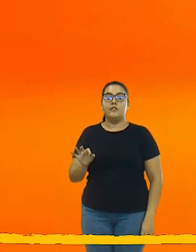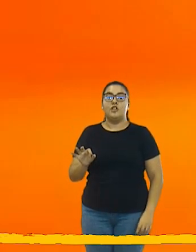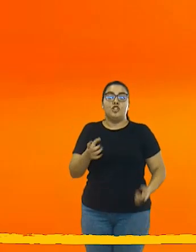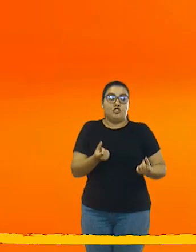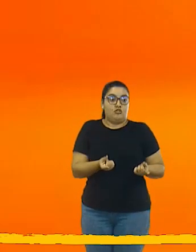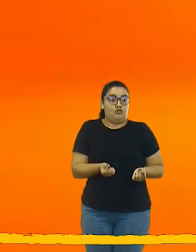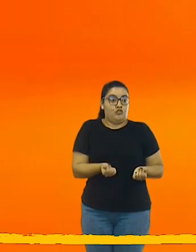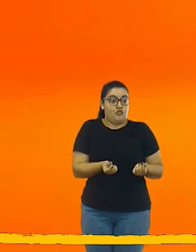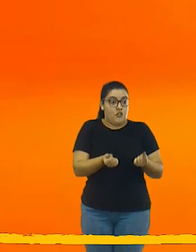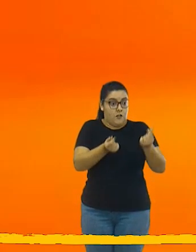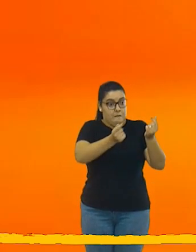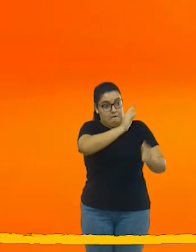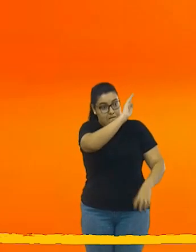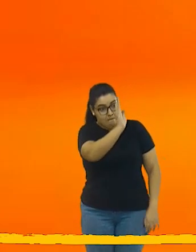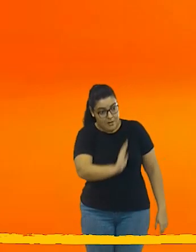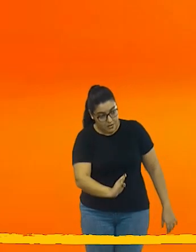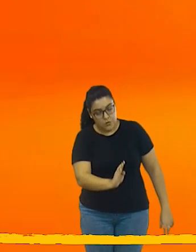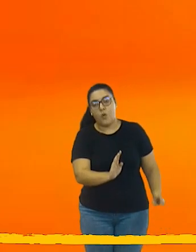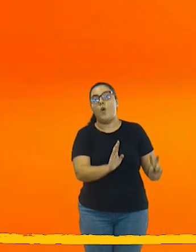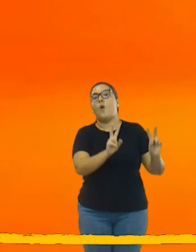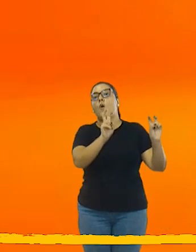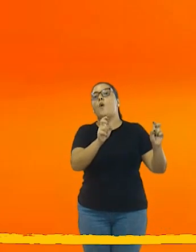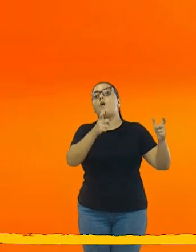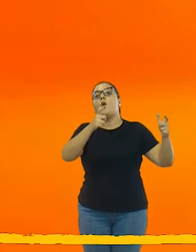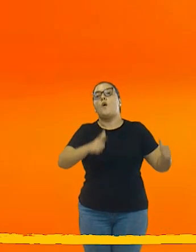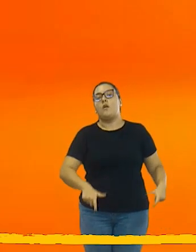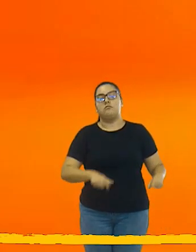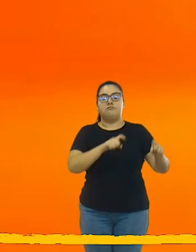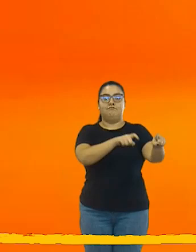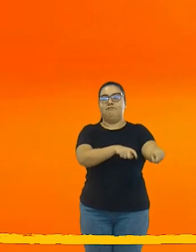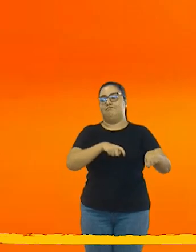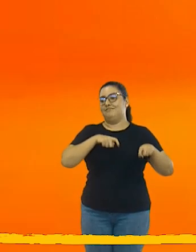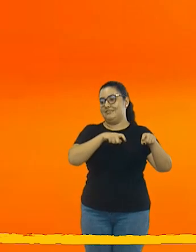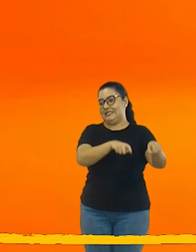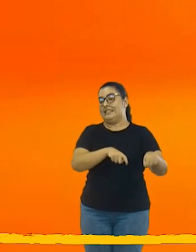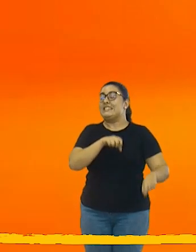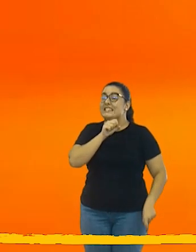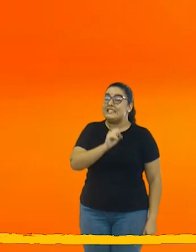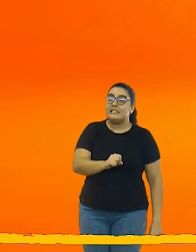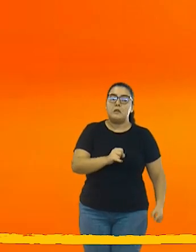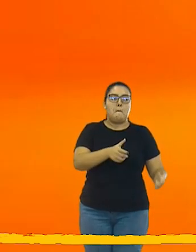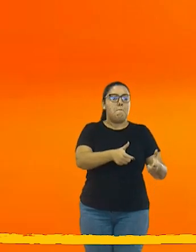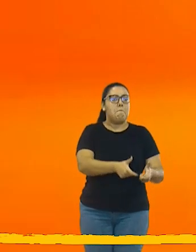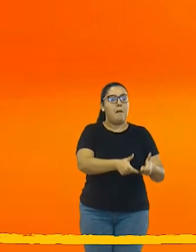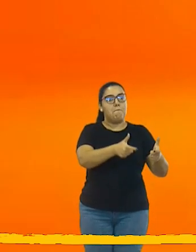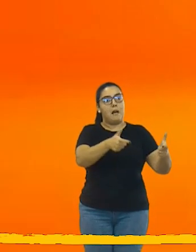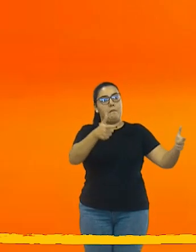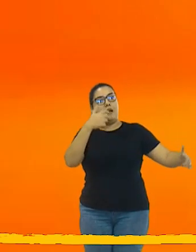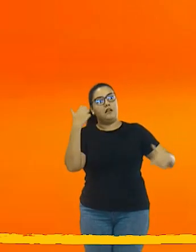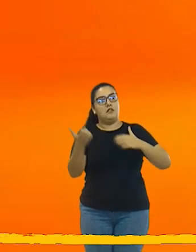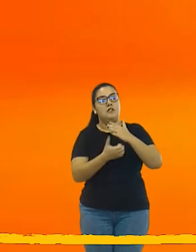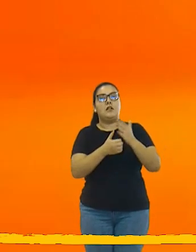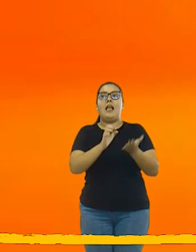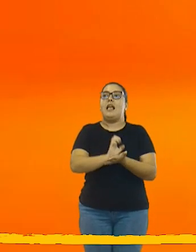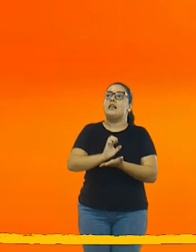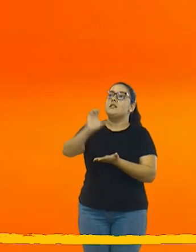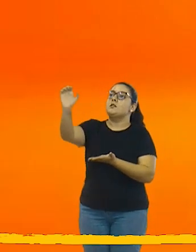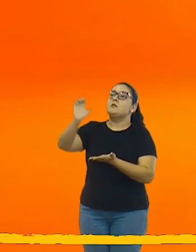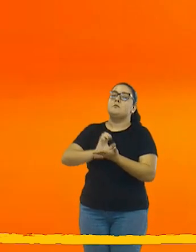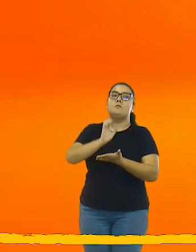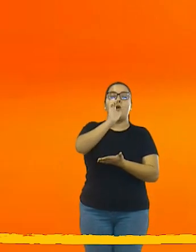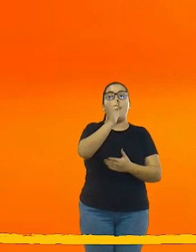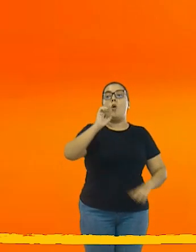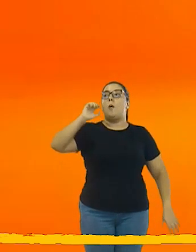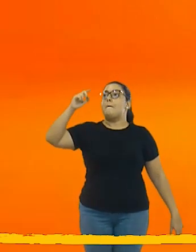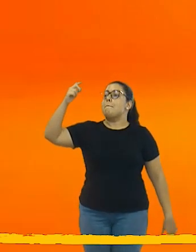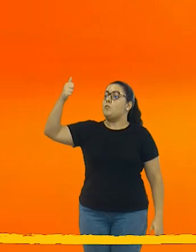riqueza que o Brasil produz hoje, vem exatamente do setor. Então, quanto mais se cresce o agronegócio, mais o Brasil exporta. Somos o 4º